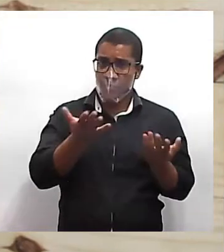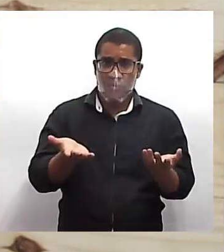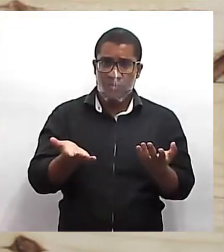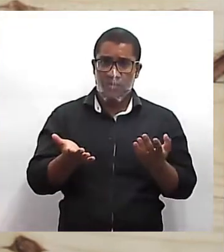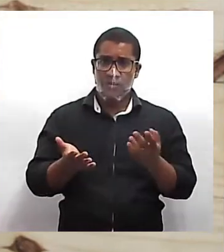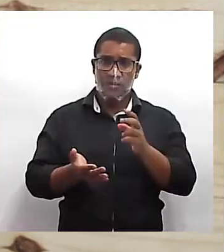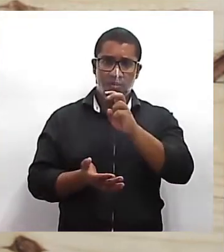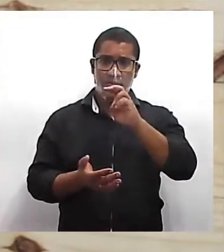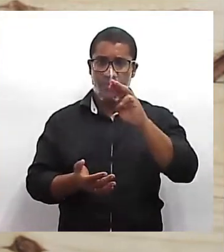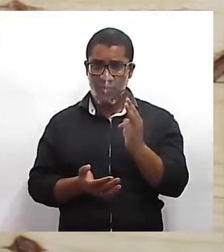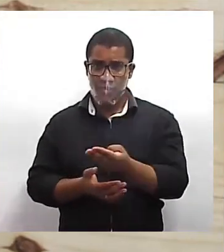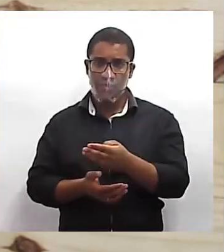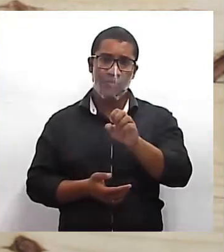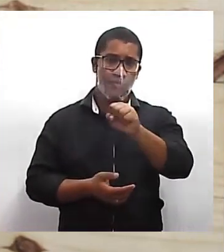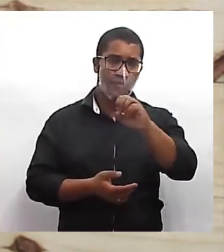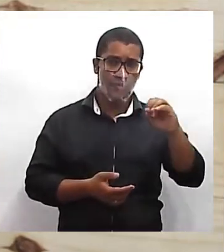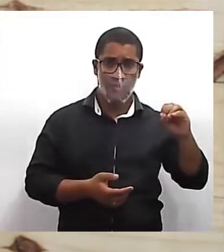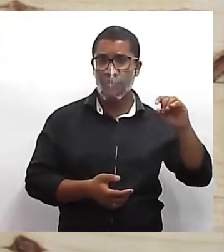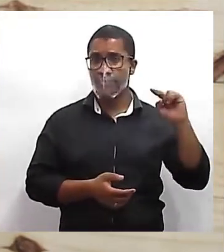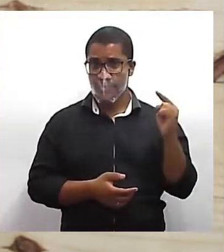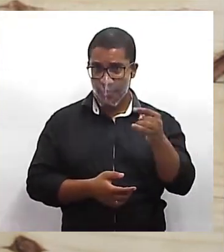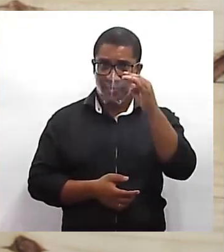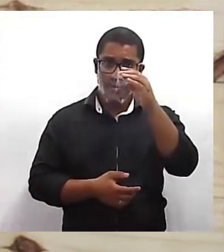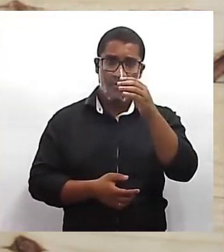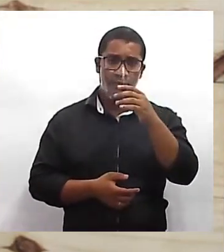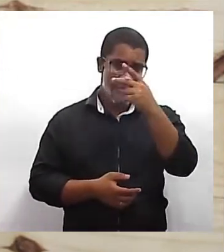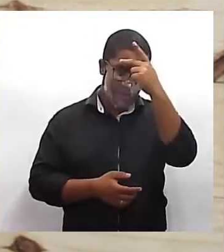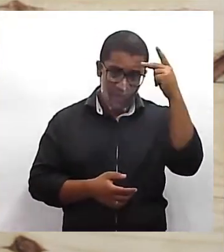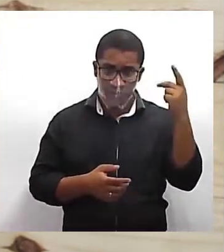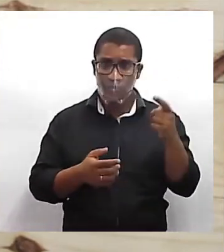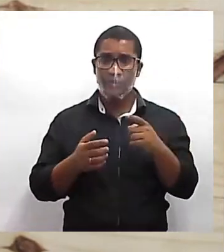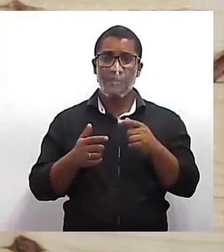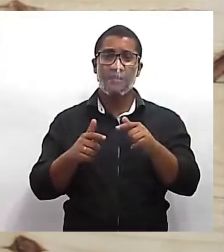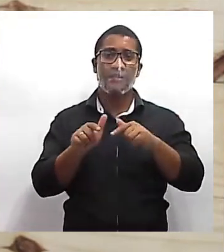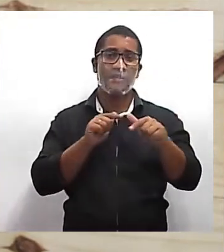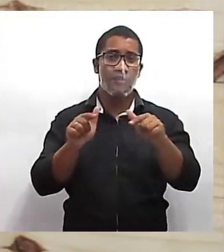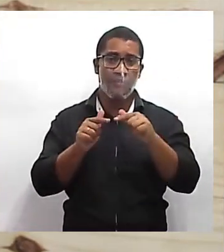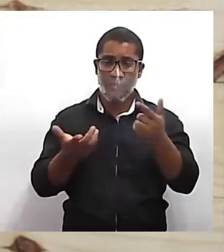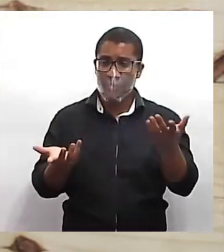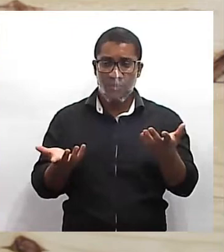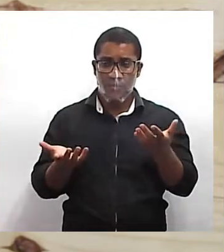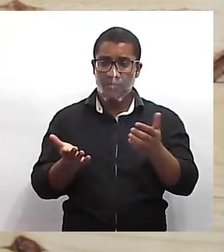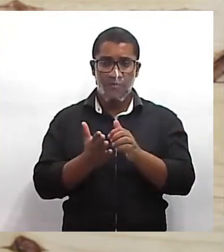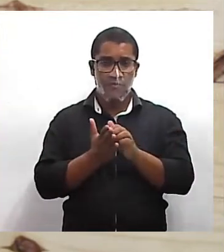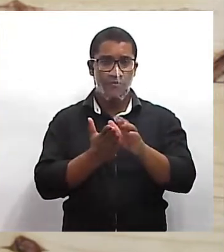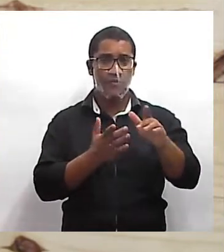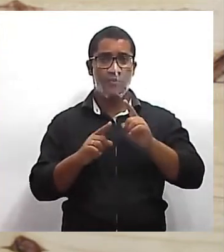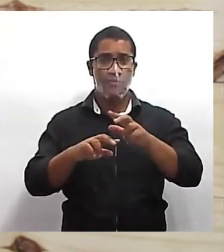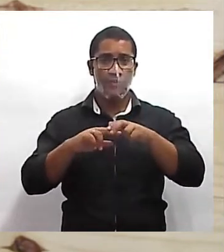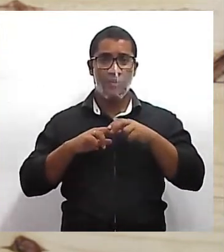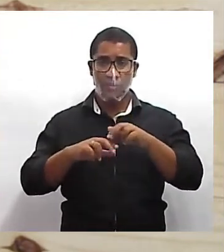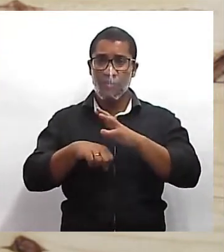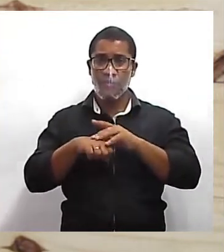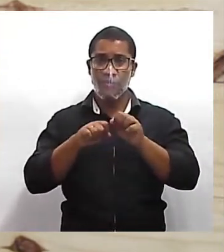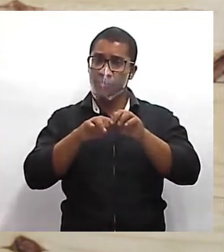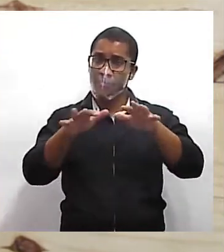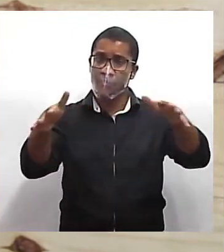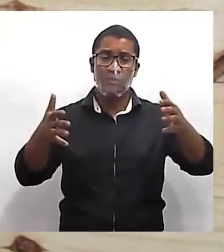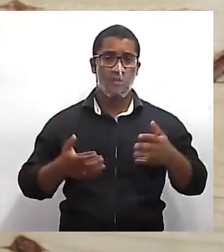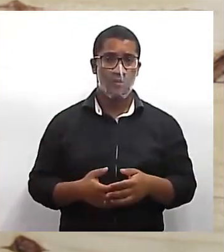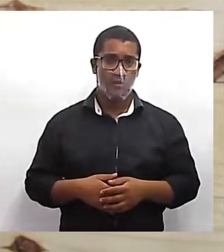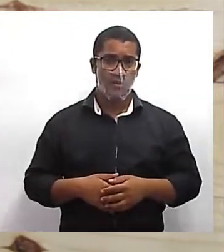5.800.000 brasileiros e brasileiras que atuavam nessa condição, perderam sua ocupação em meio à pandemia. Como